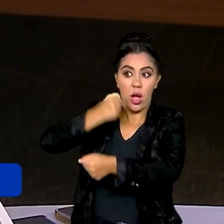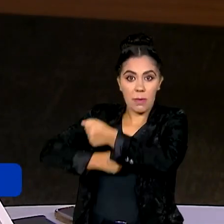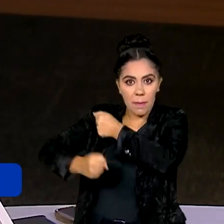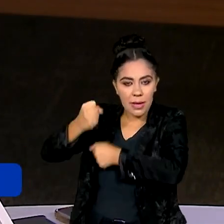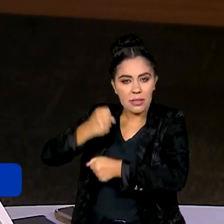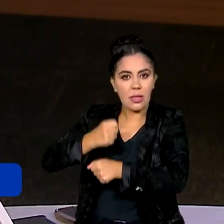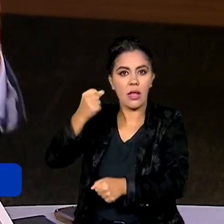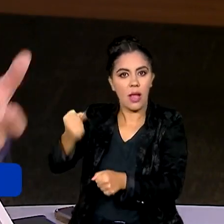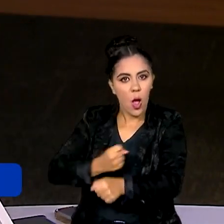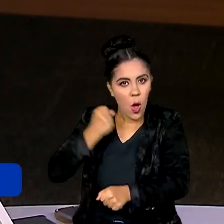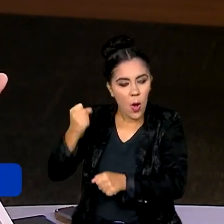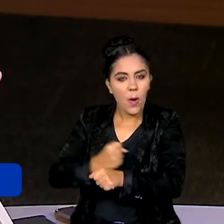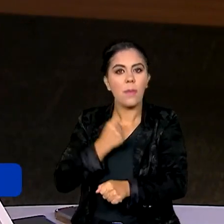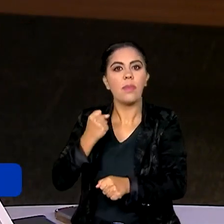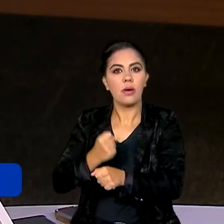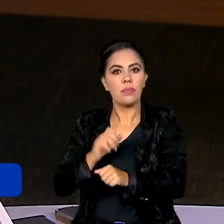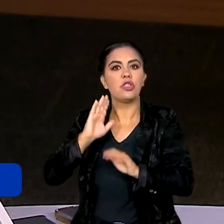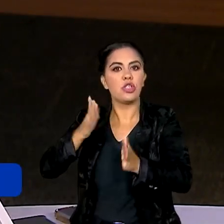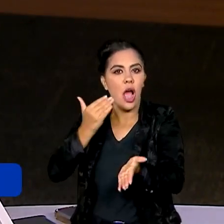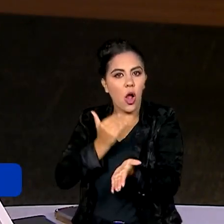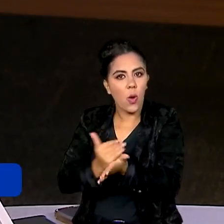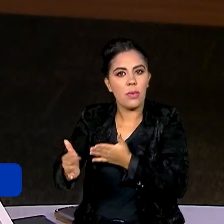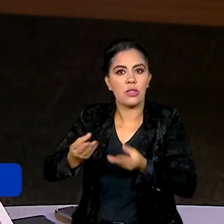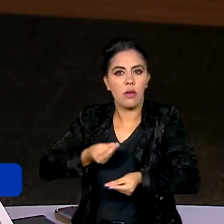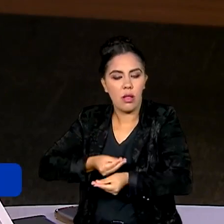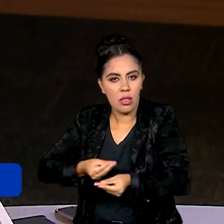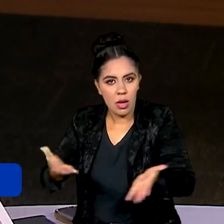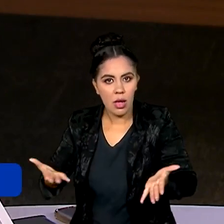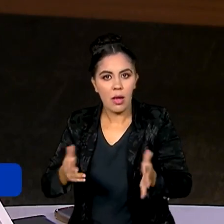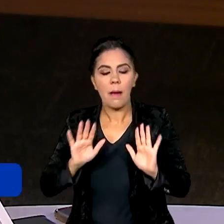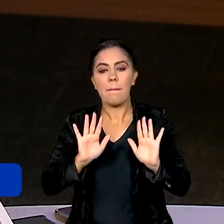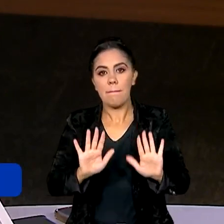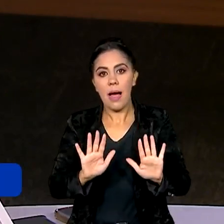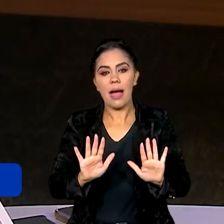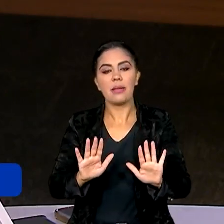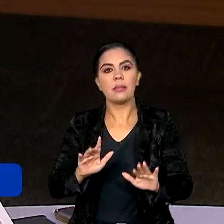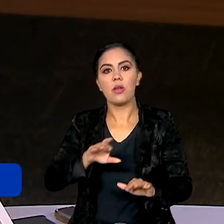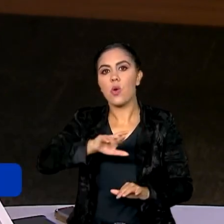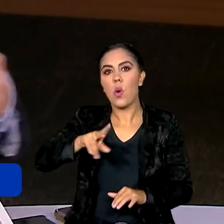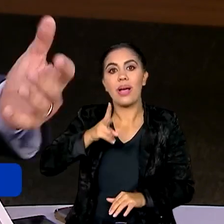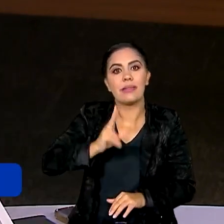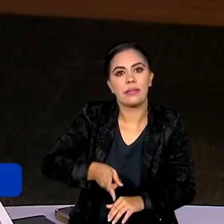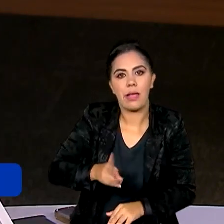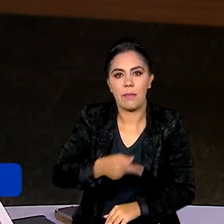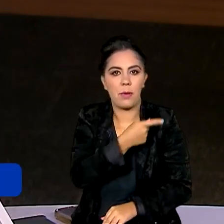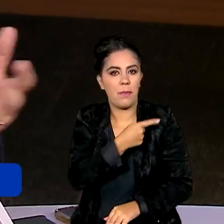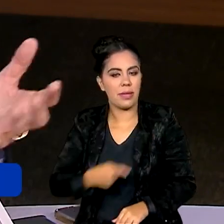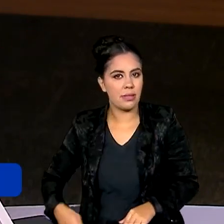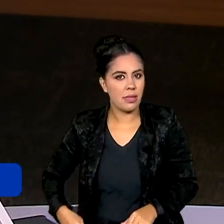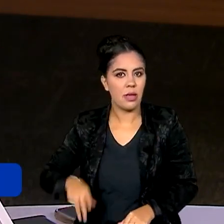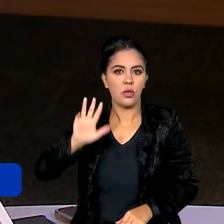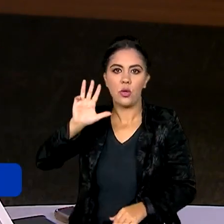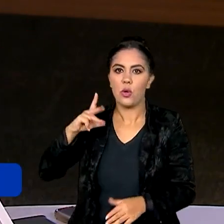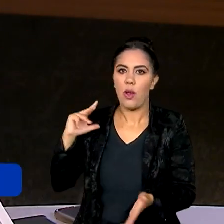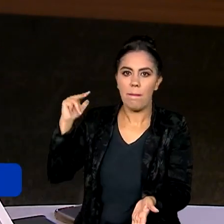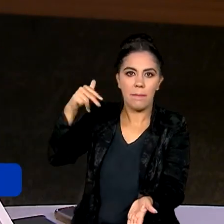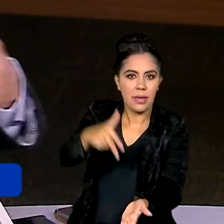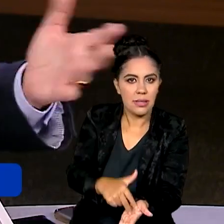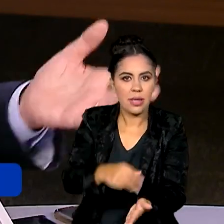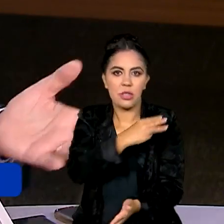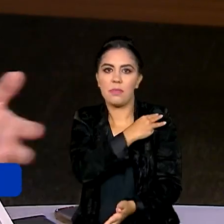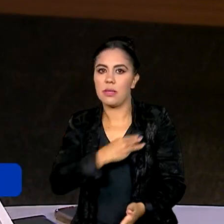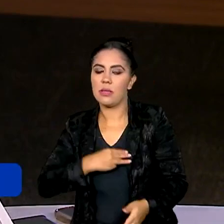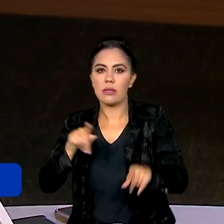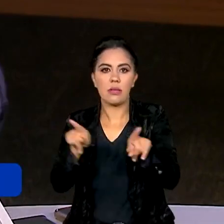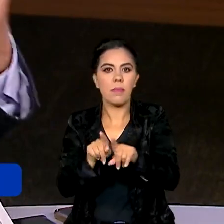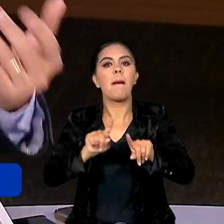obras e já estamos entregando. Nem sempre o presidente está presente, nem sempre o ministro consegue estar presente, mas essa obra